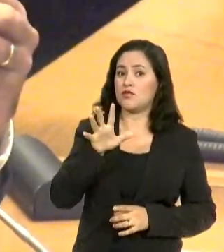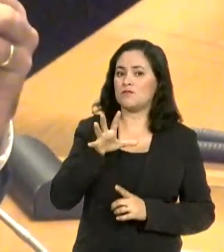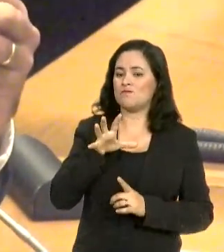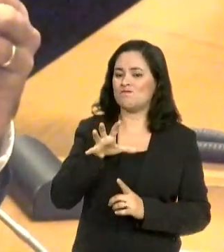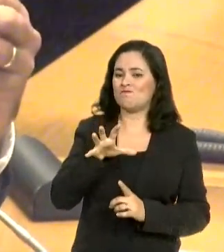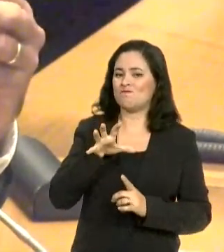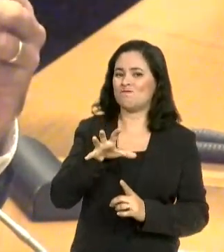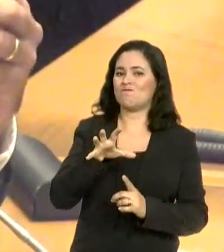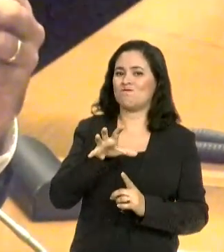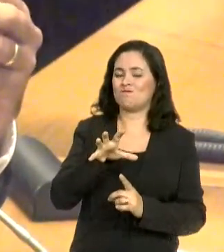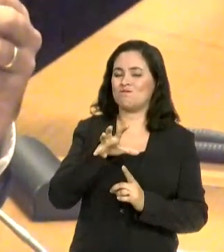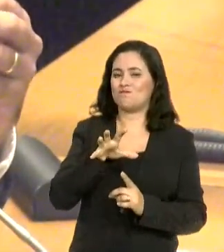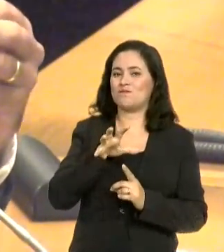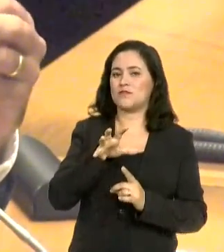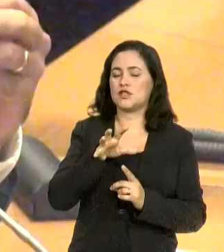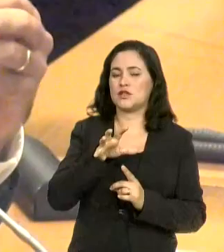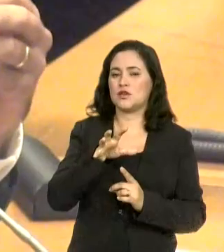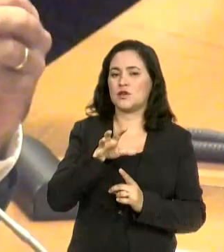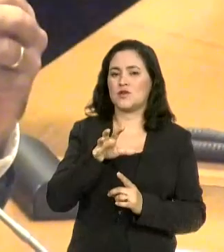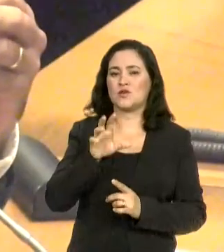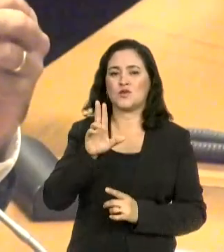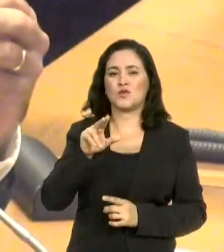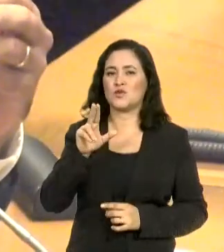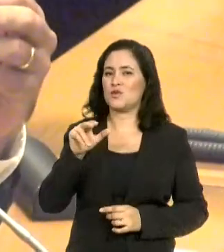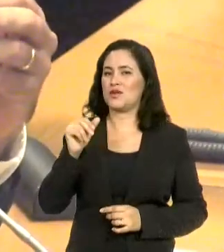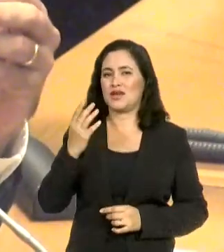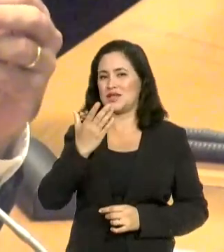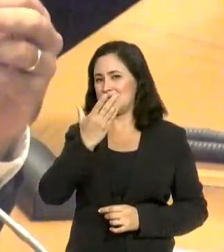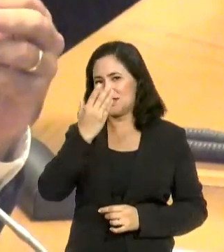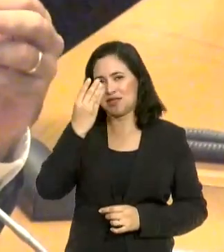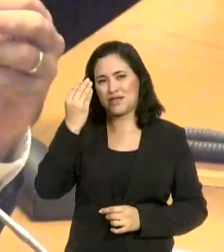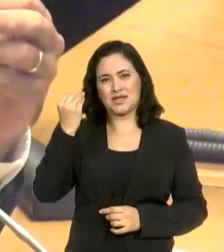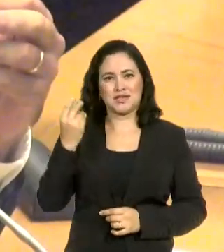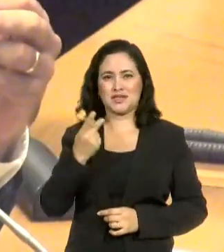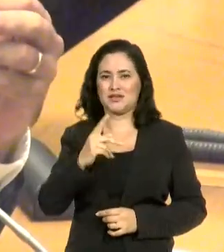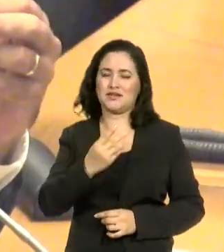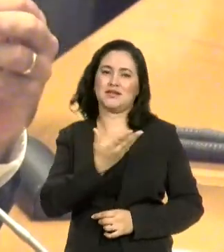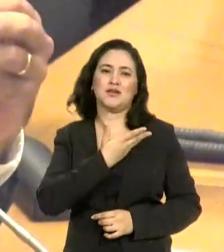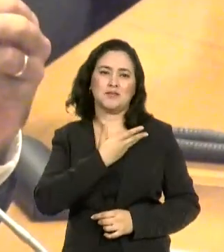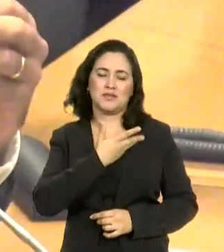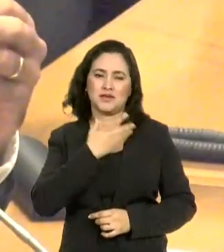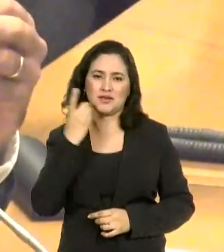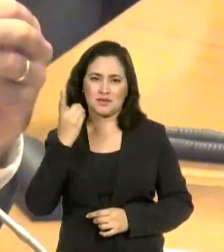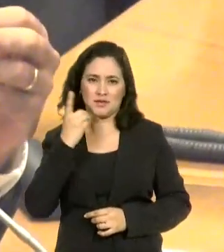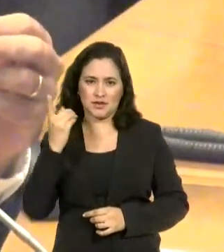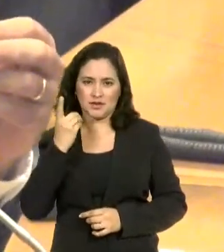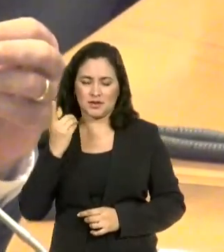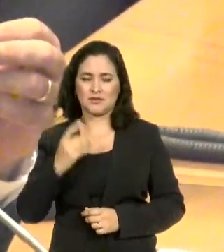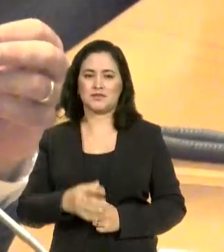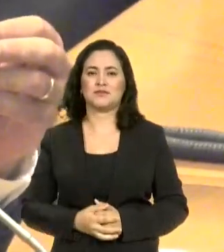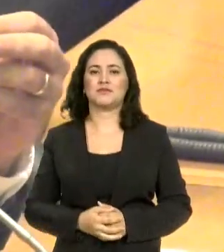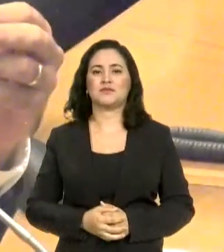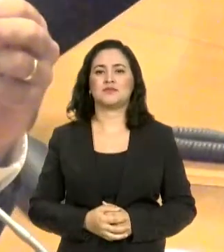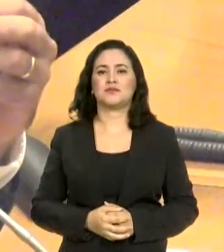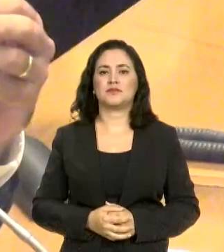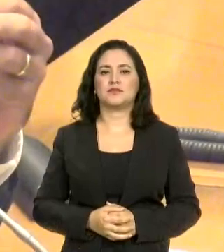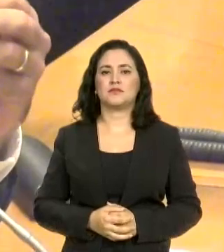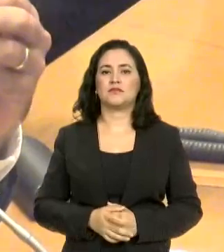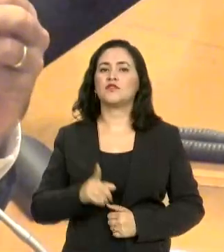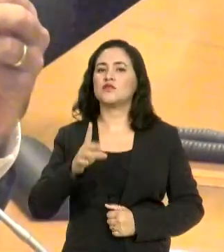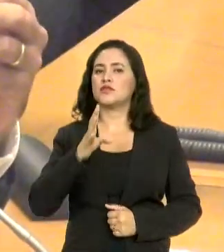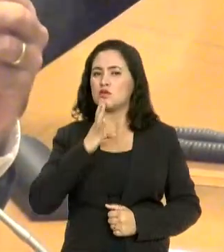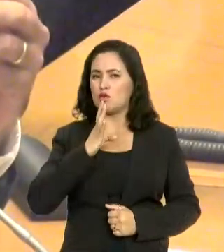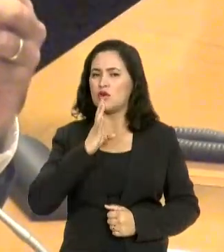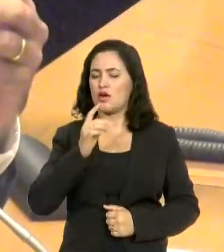Vossa Excelência nunca esqueceu dos seus colegas parlamentares. Vossa Excelência sabe do que eu estou